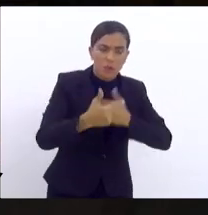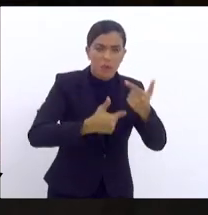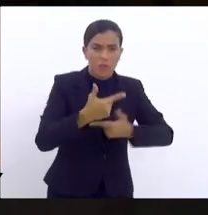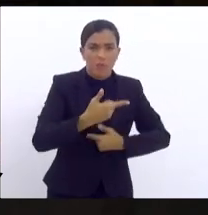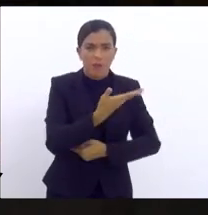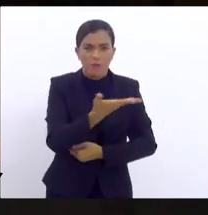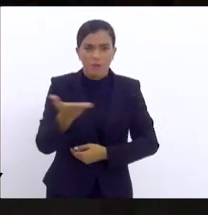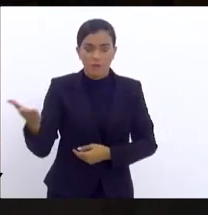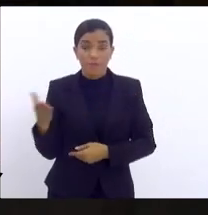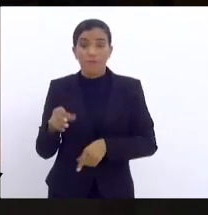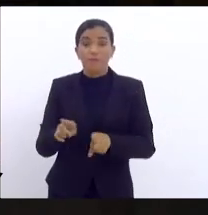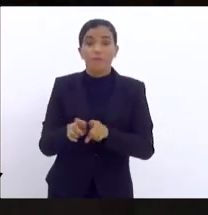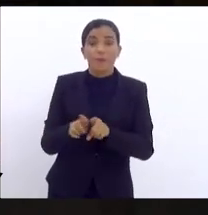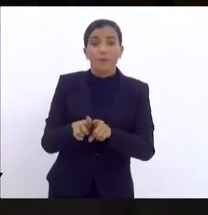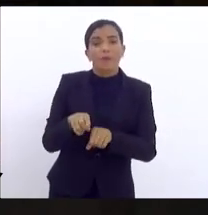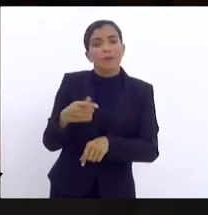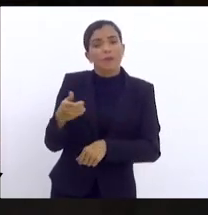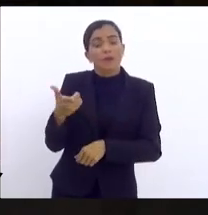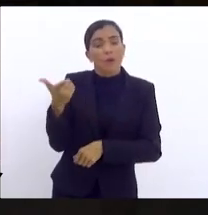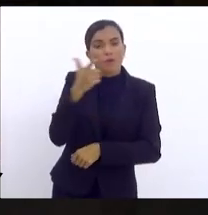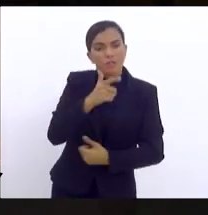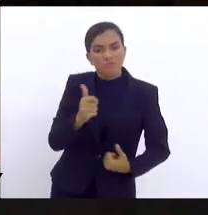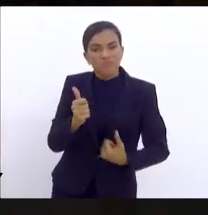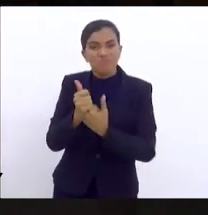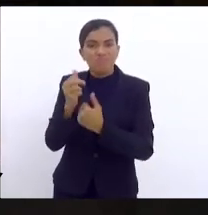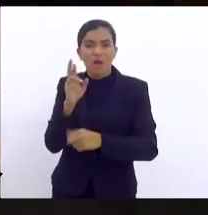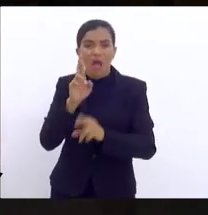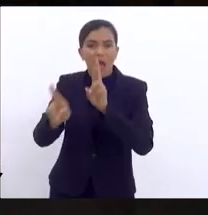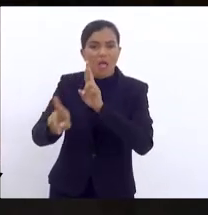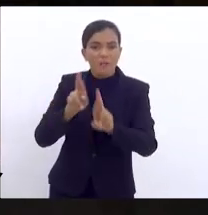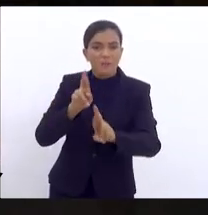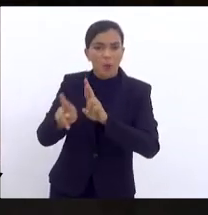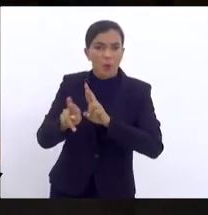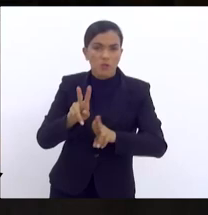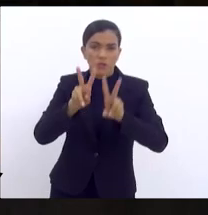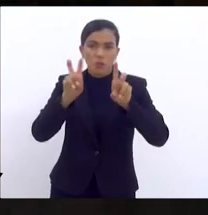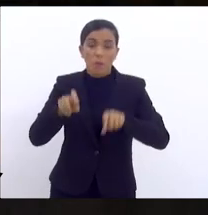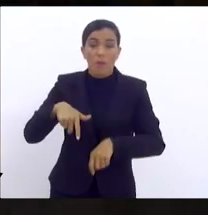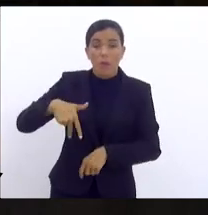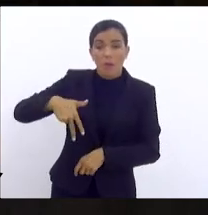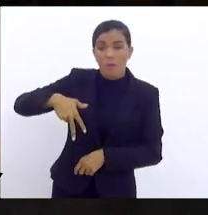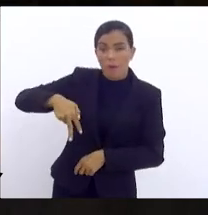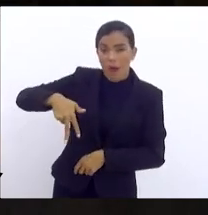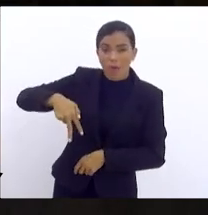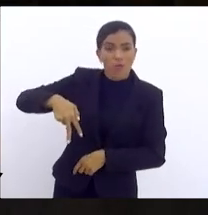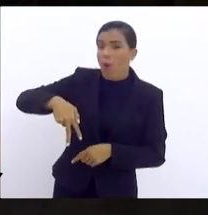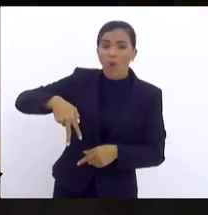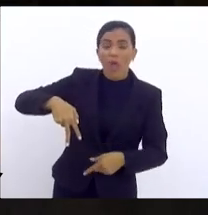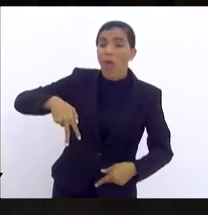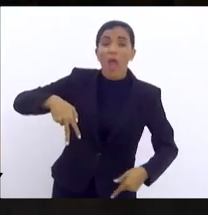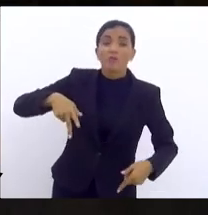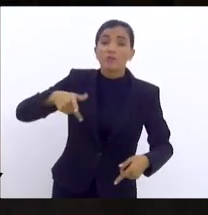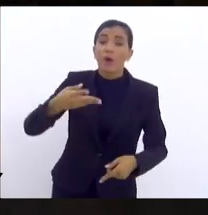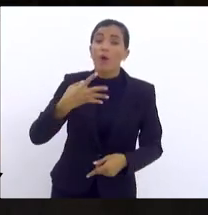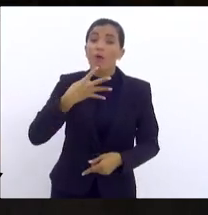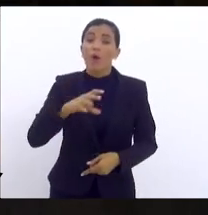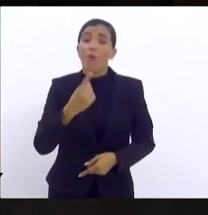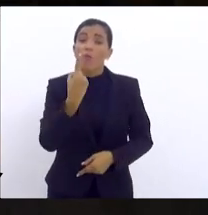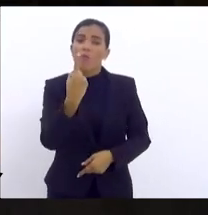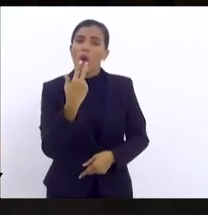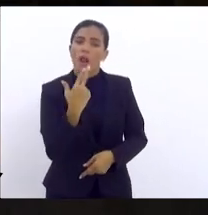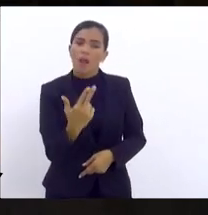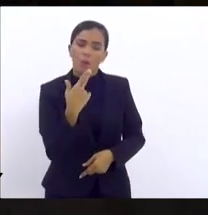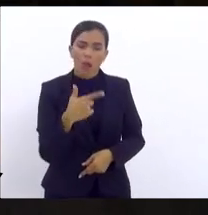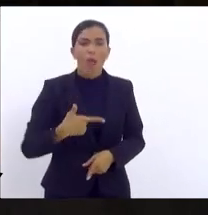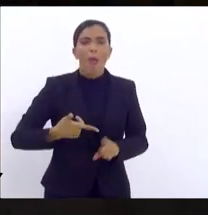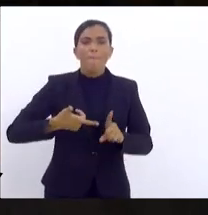para trabalhar e para buscar resposta aí para esses vagabundo Aí como eu falei vagabundo só entende uma língua é a bala mas infelizmente hoje nós